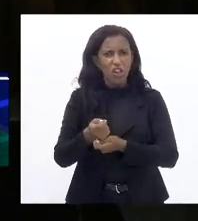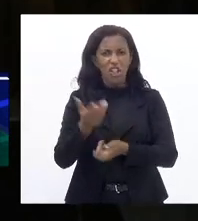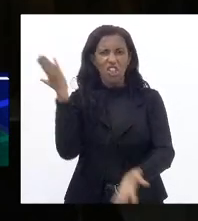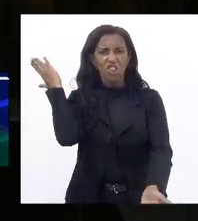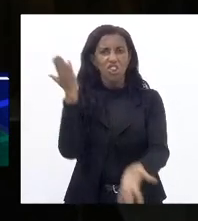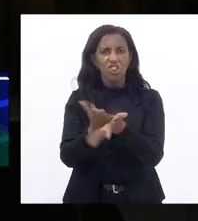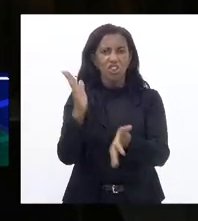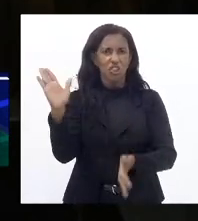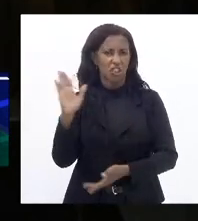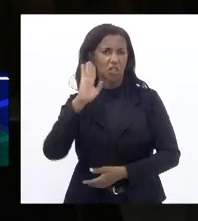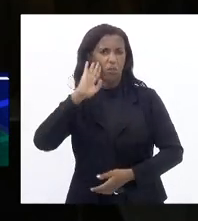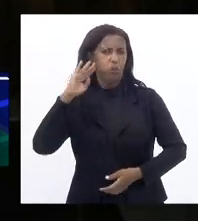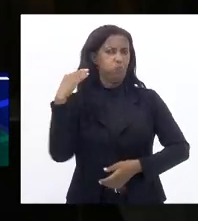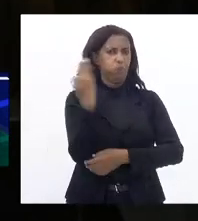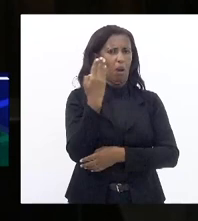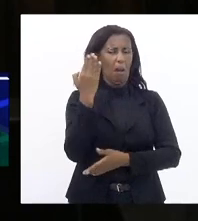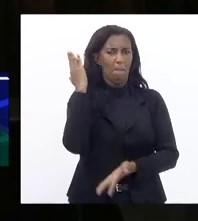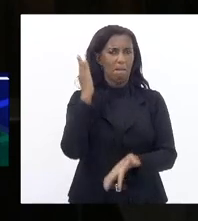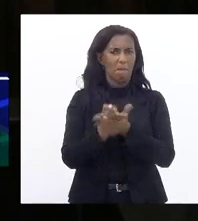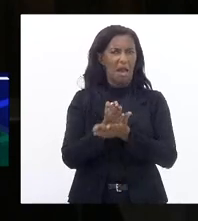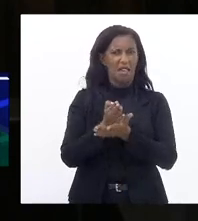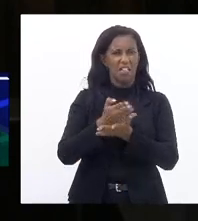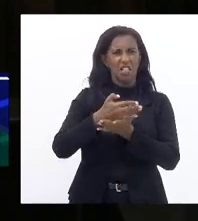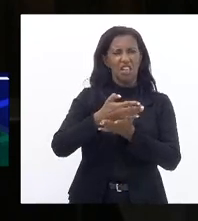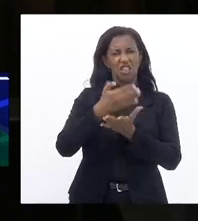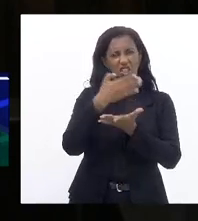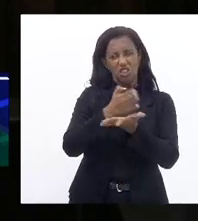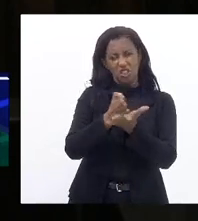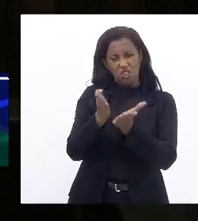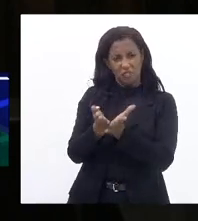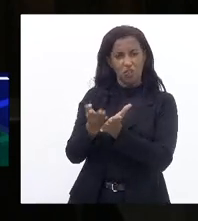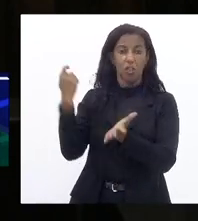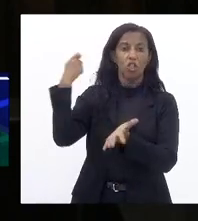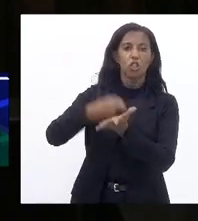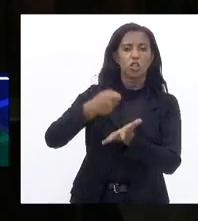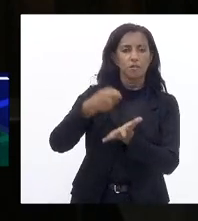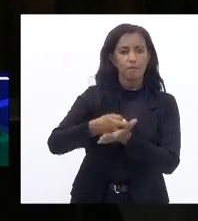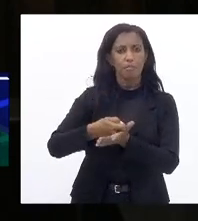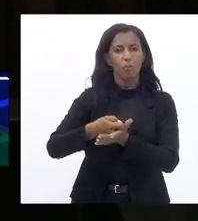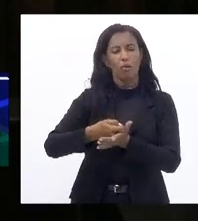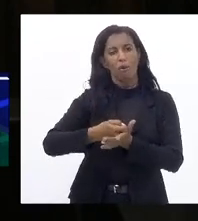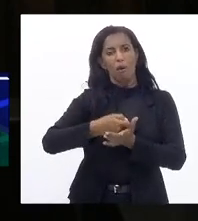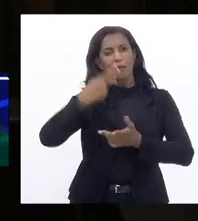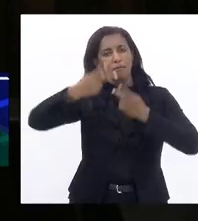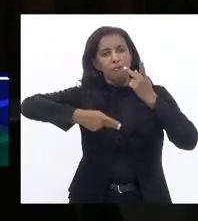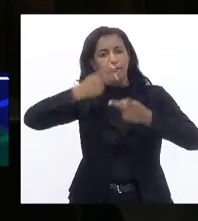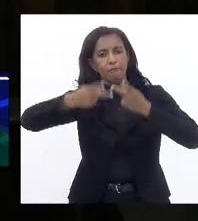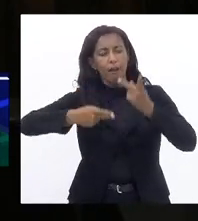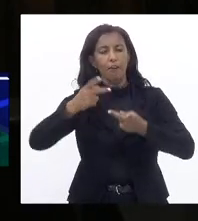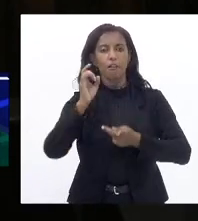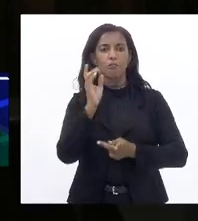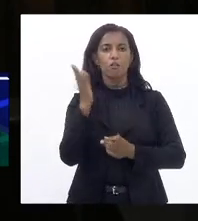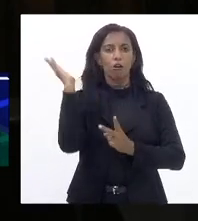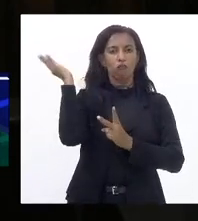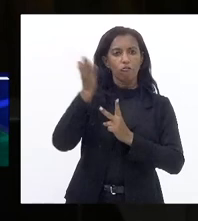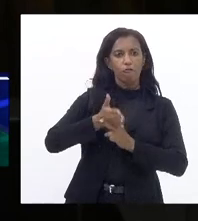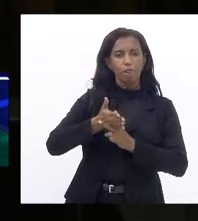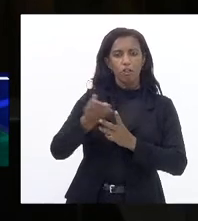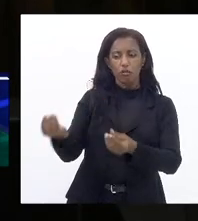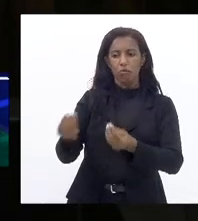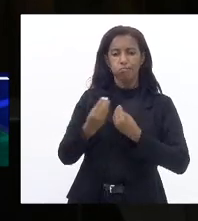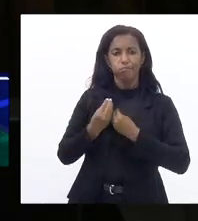hipocrisia, chega de querer dividir, chega de querer nos impor essa narrativa que só divide e não